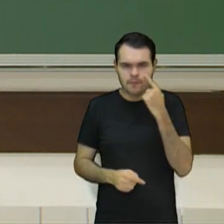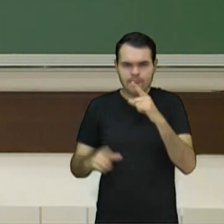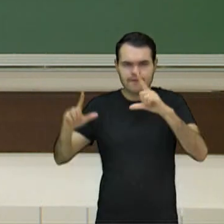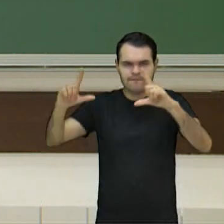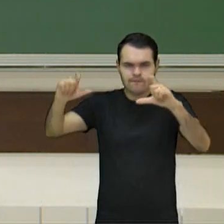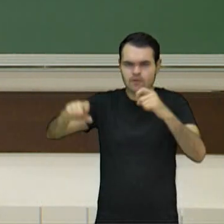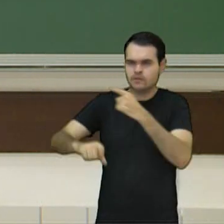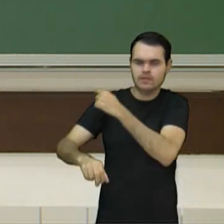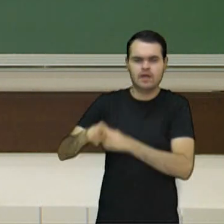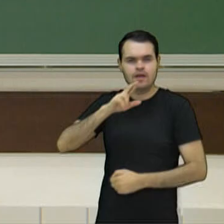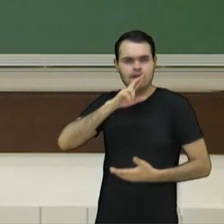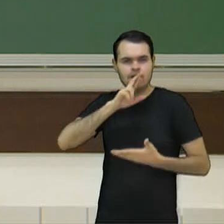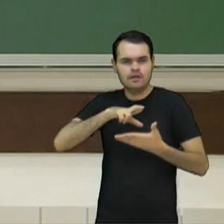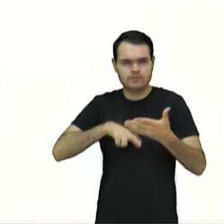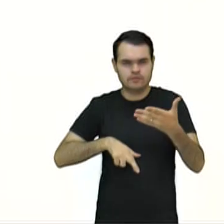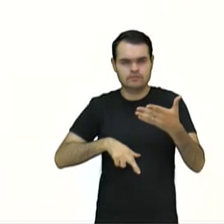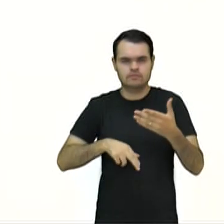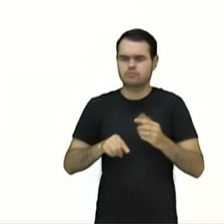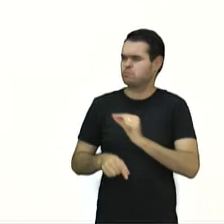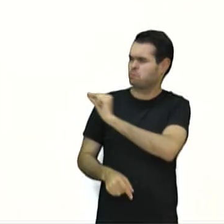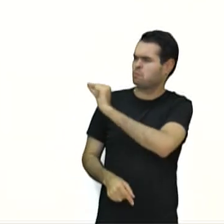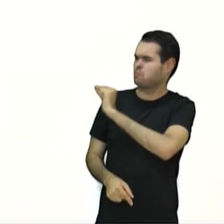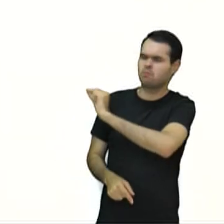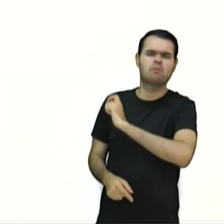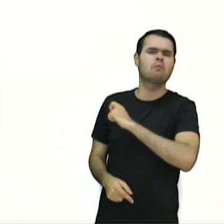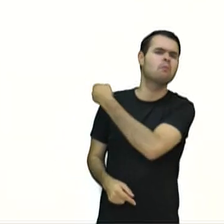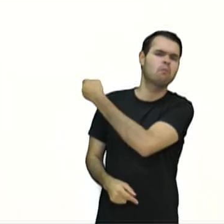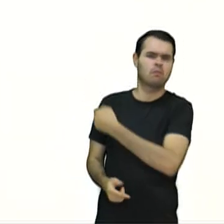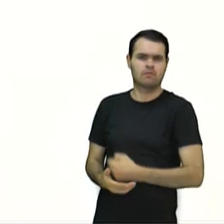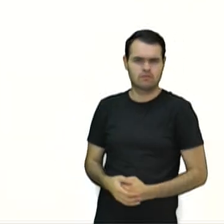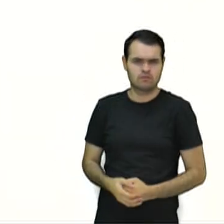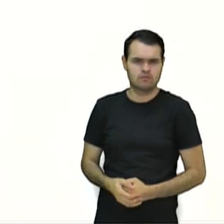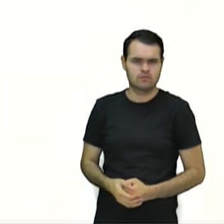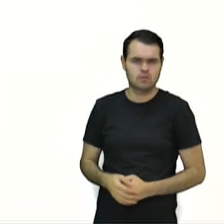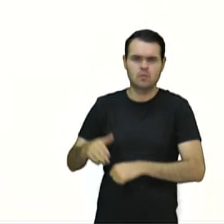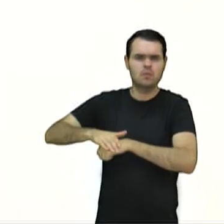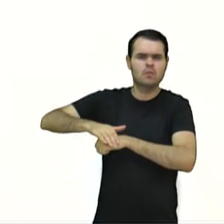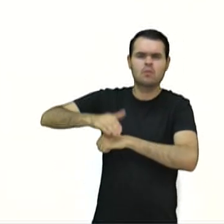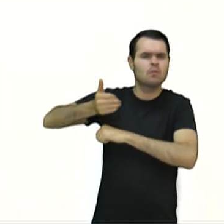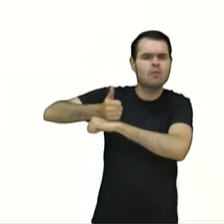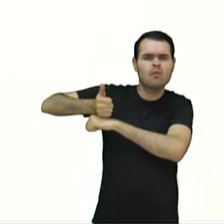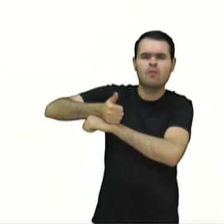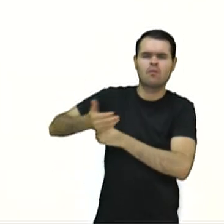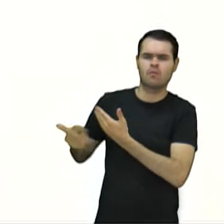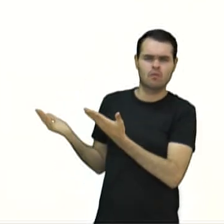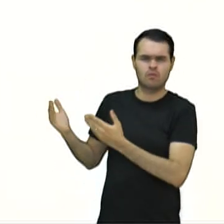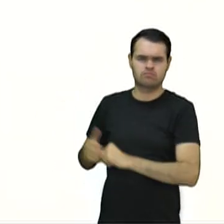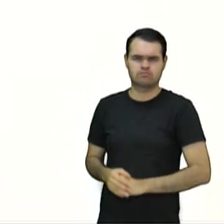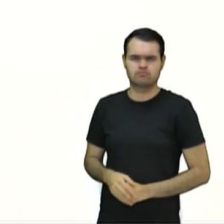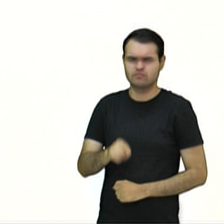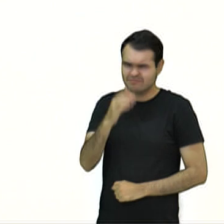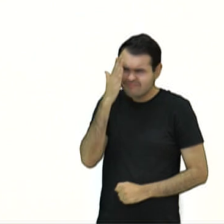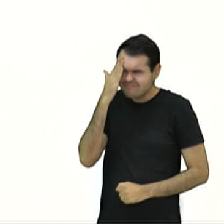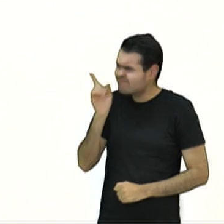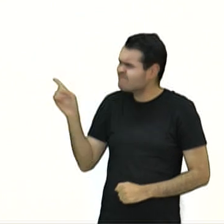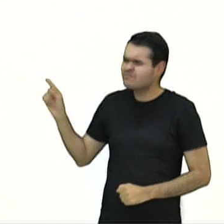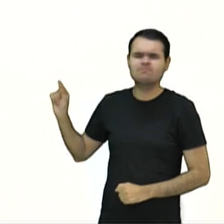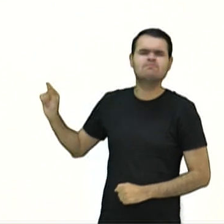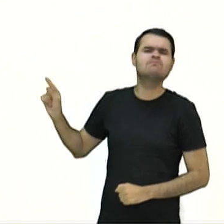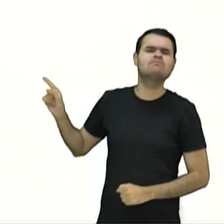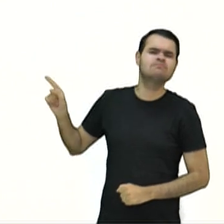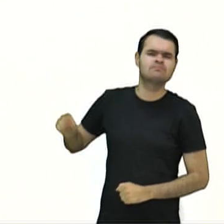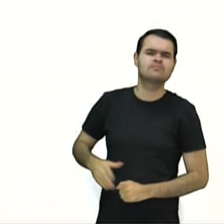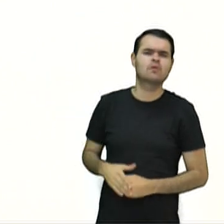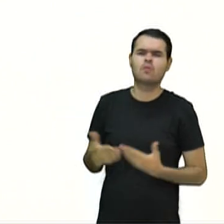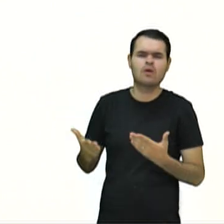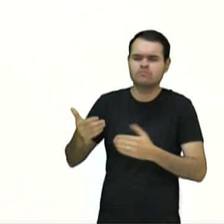and answer the questions. Who's he? What's his occupation? What do you know about him? Quem é?